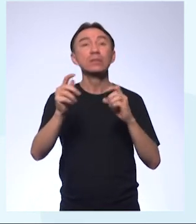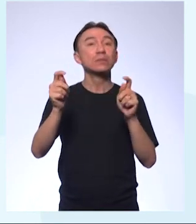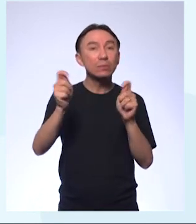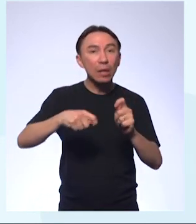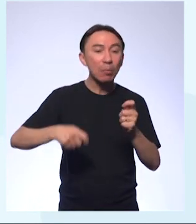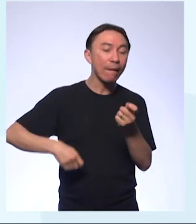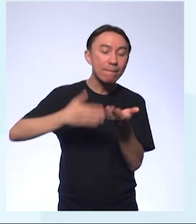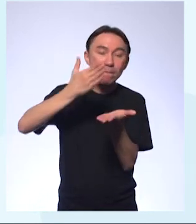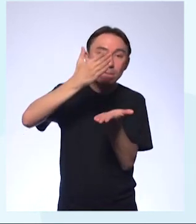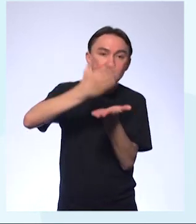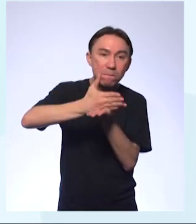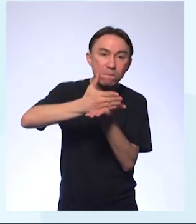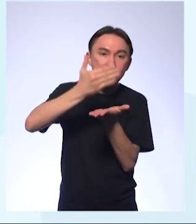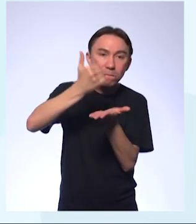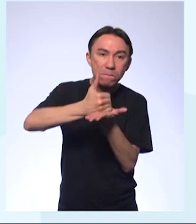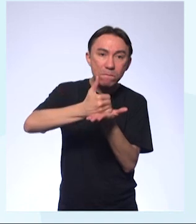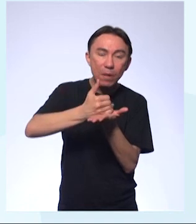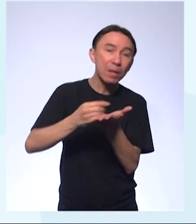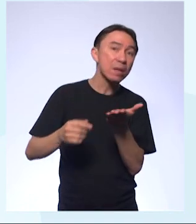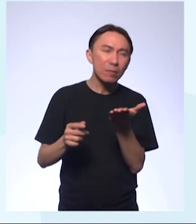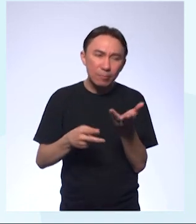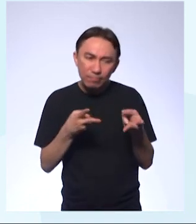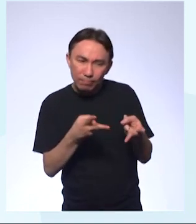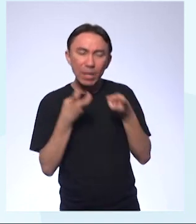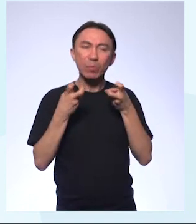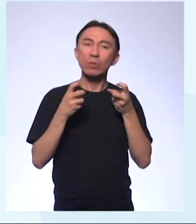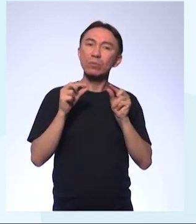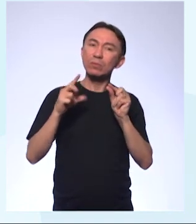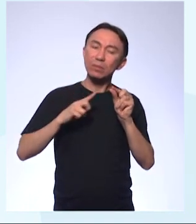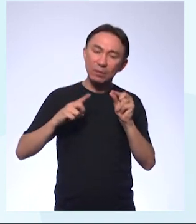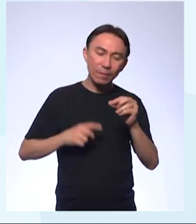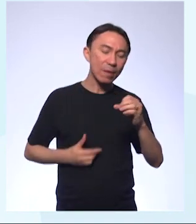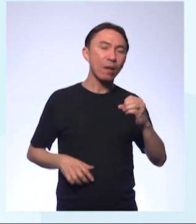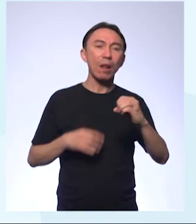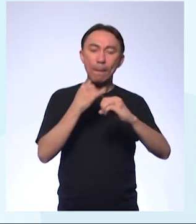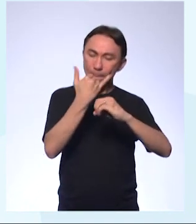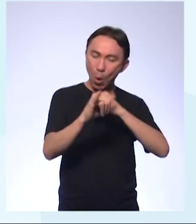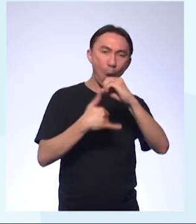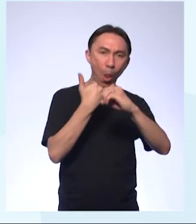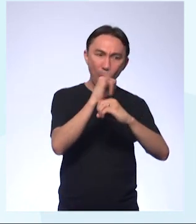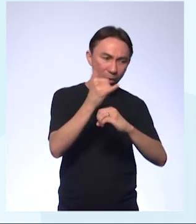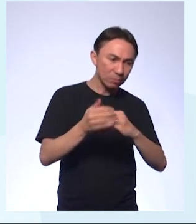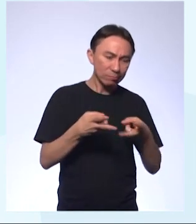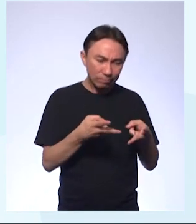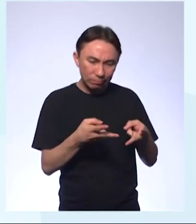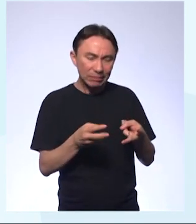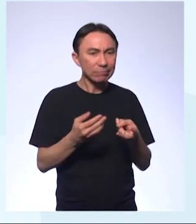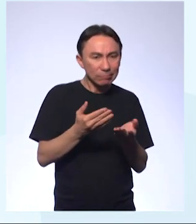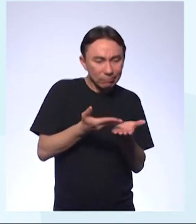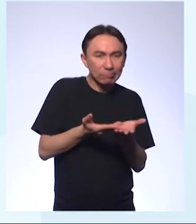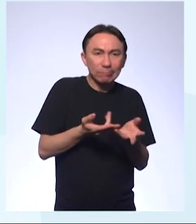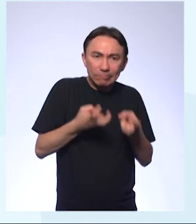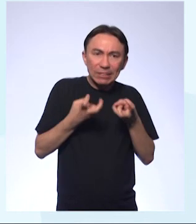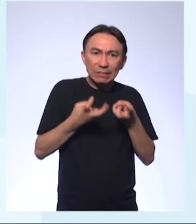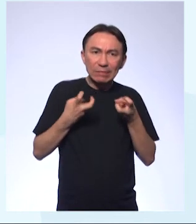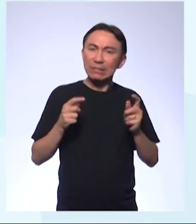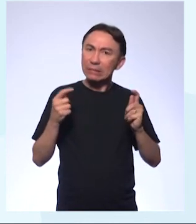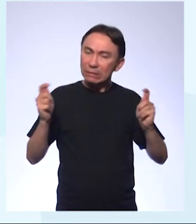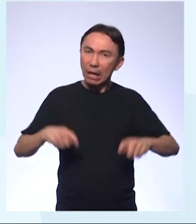Então, essa experiência com os raios, ele encontrou o quê? O átomo é esférico, então o formato do átomo não